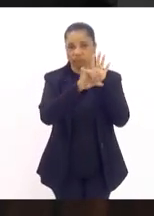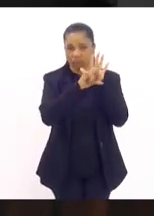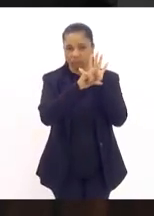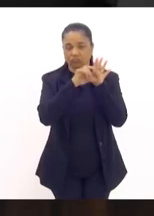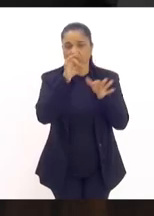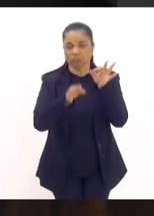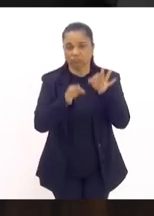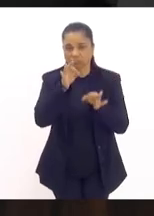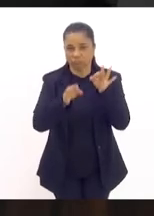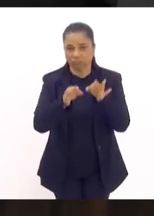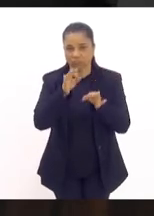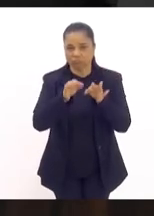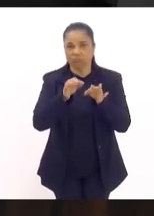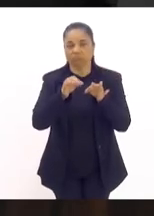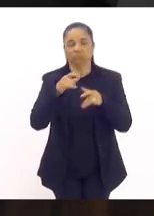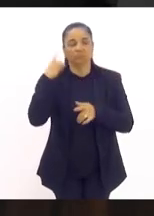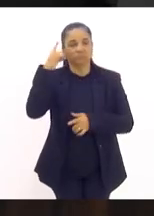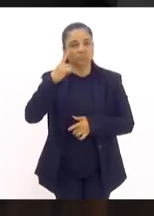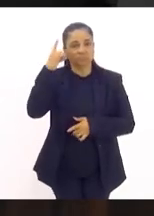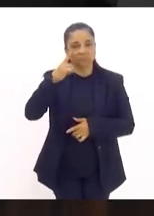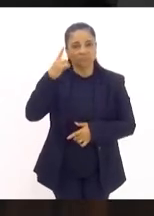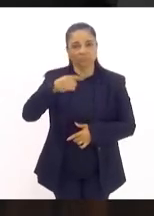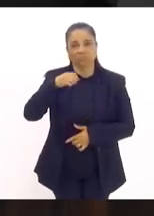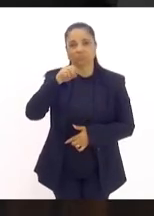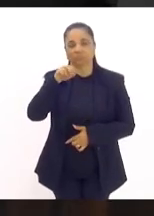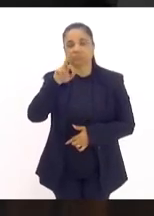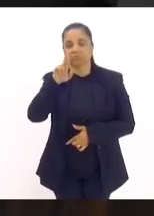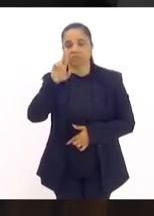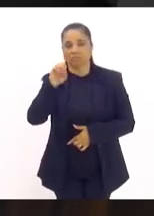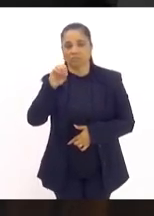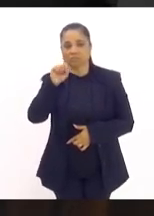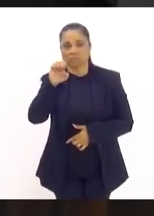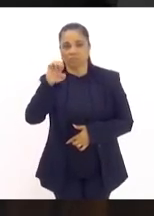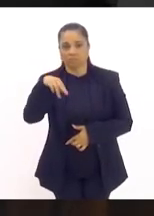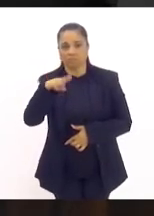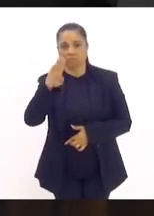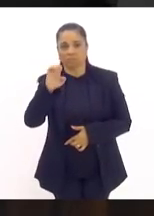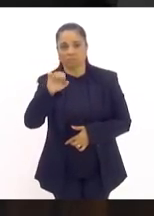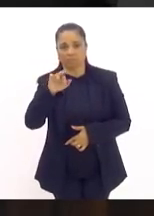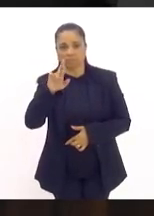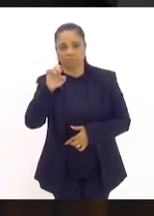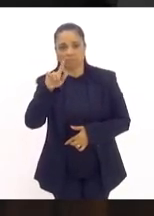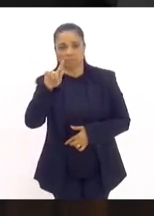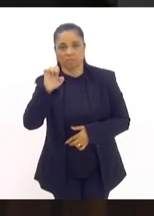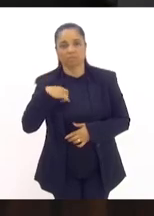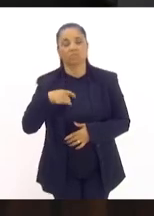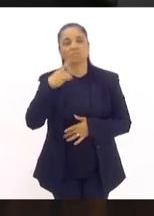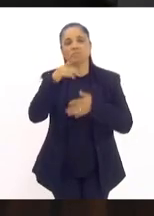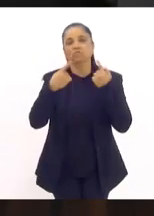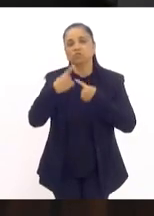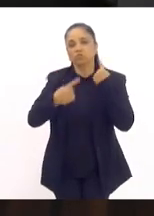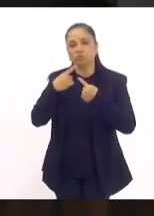favorável, relator deputado Rosenberg Reis. Em discussão, para discutir, deputado Luiz Paulo.